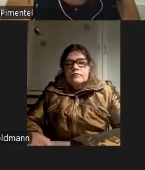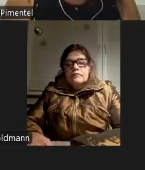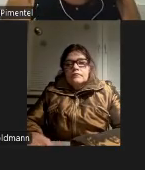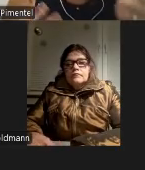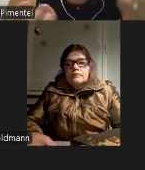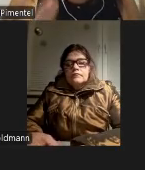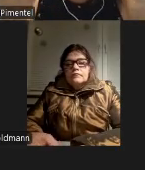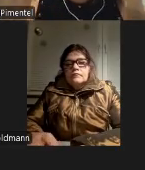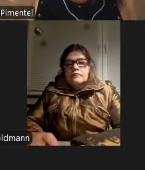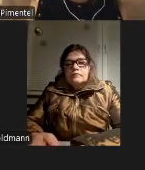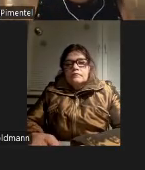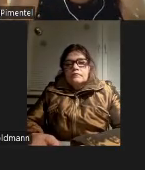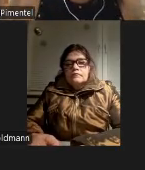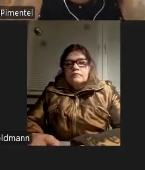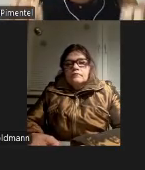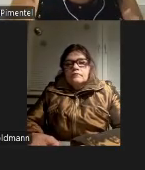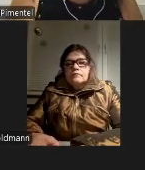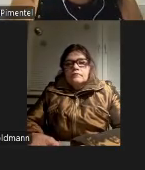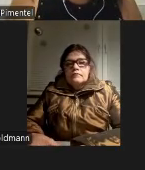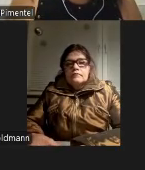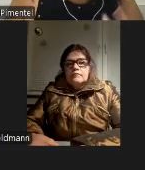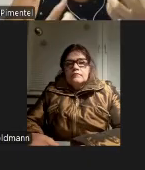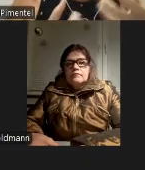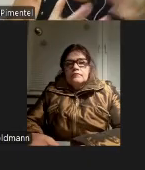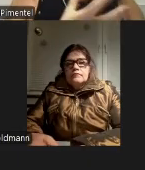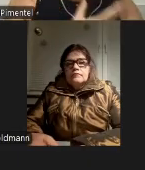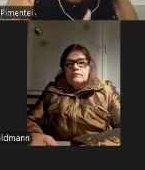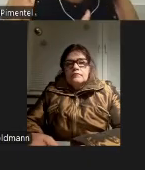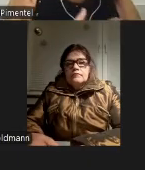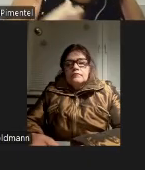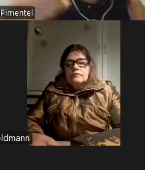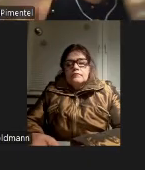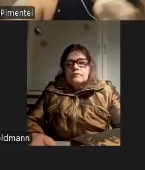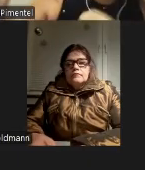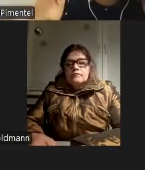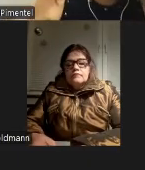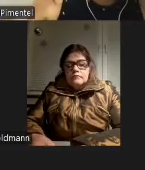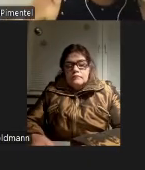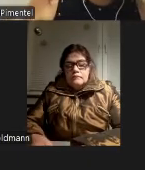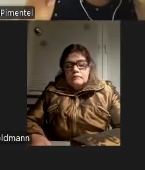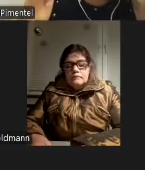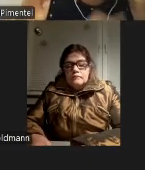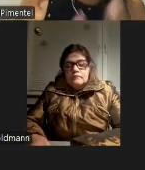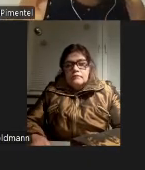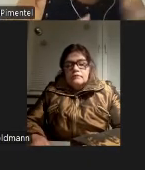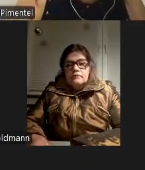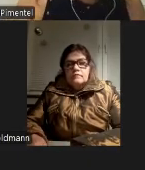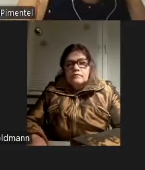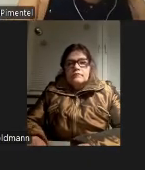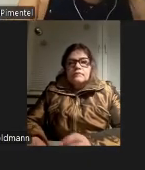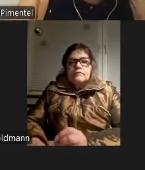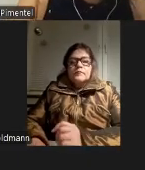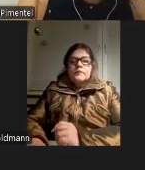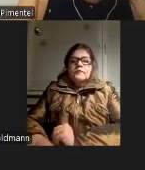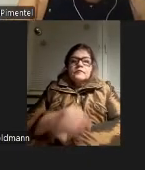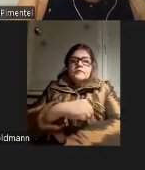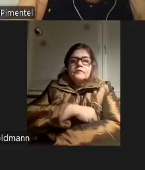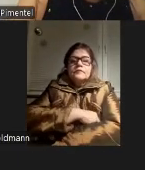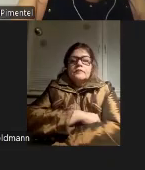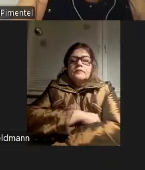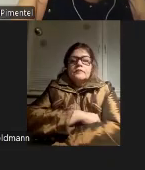receberam. Então, eles separaram esses pacientes, né? Aqueles que receberam tratamento e os que não receberam, e aqueles que não